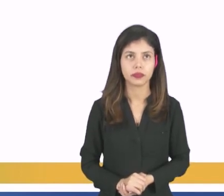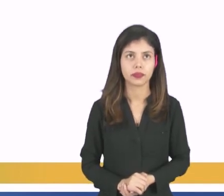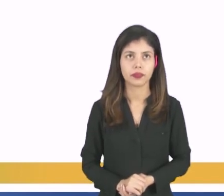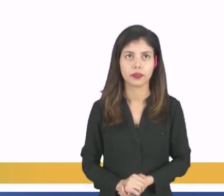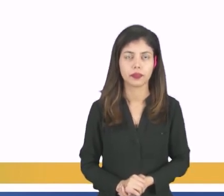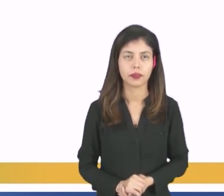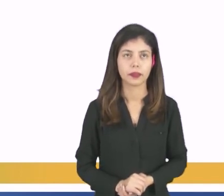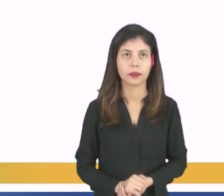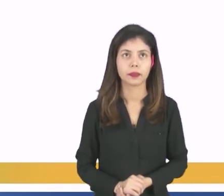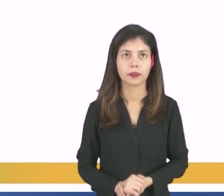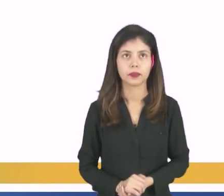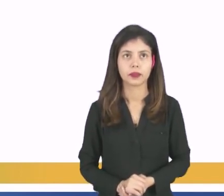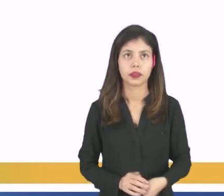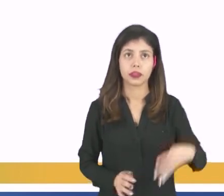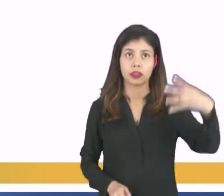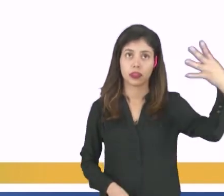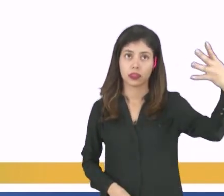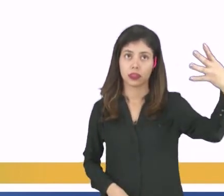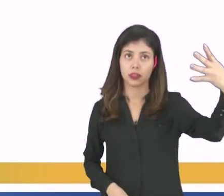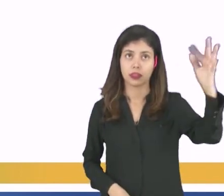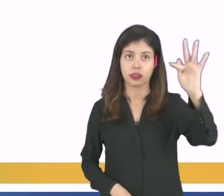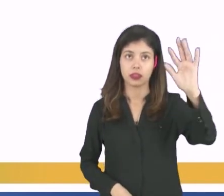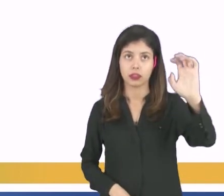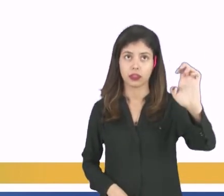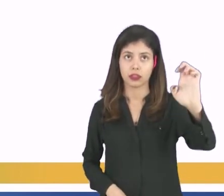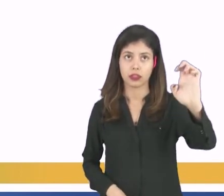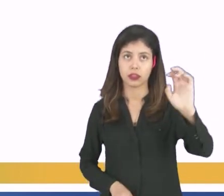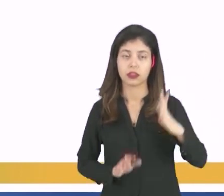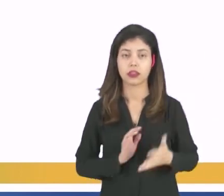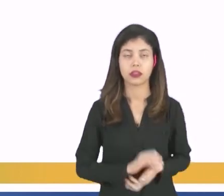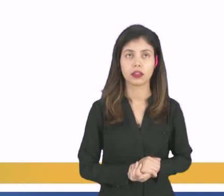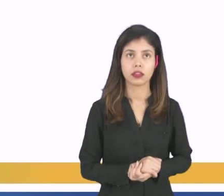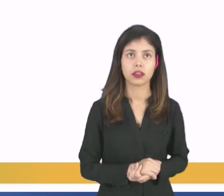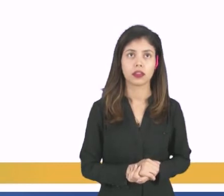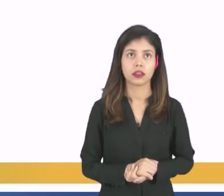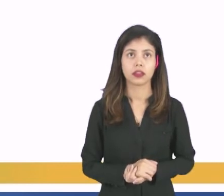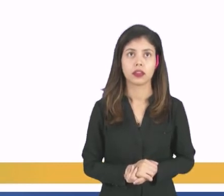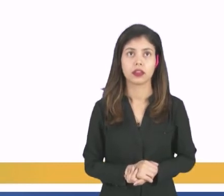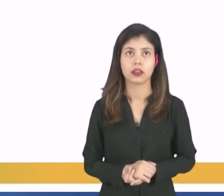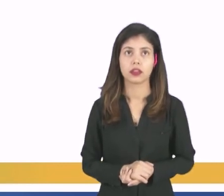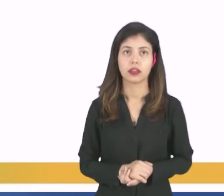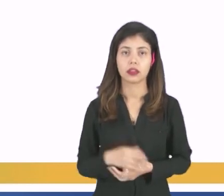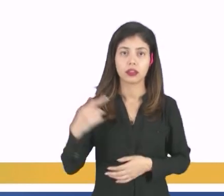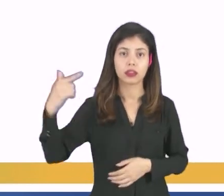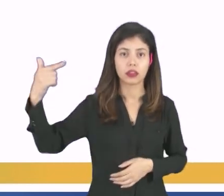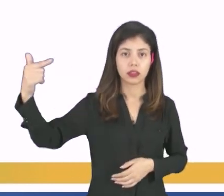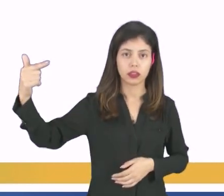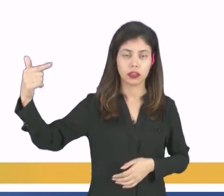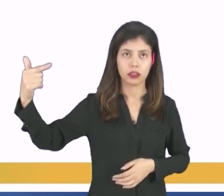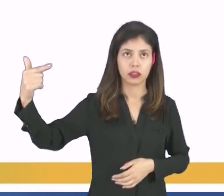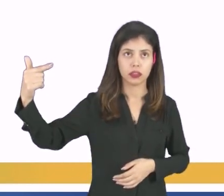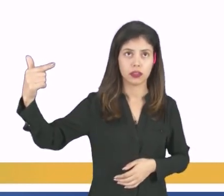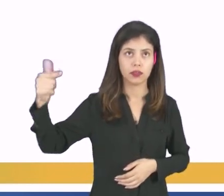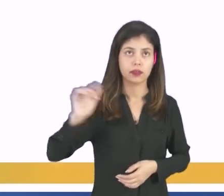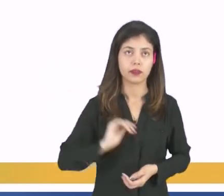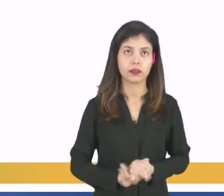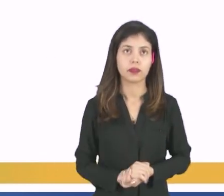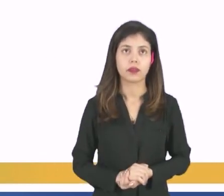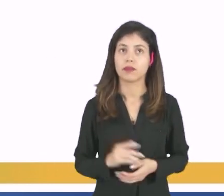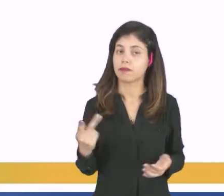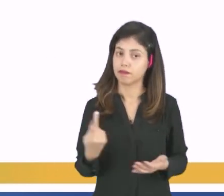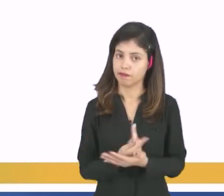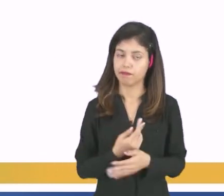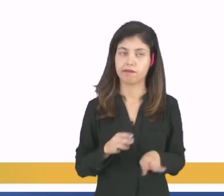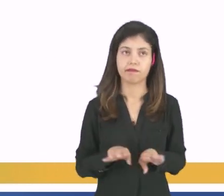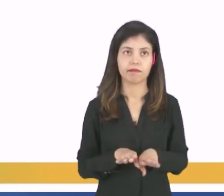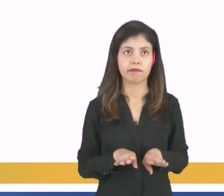balanceada. Letra C, tem 4 ferros aqui no lado do reagente. No produto, só temos 2, então ela também